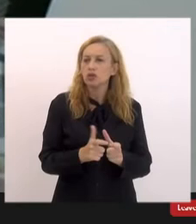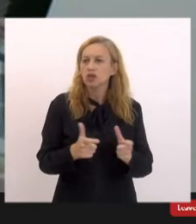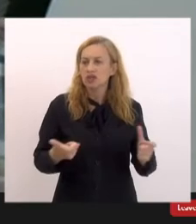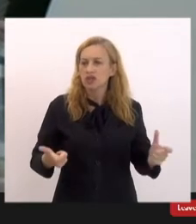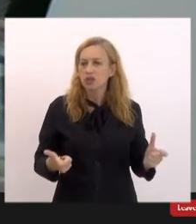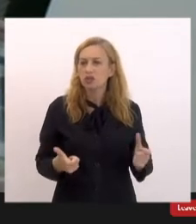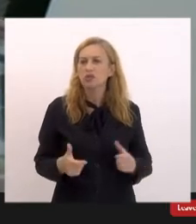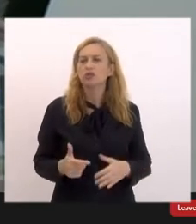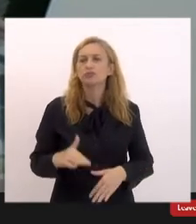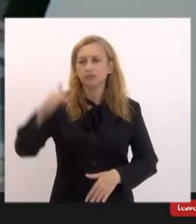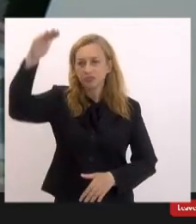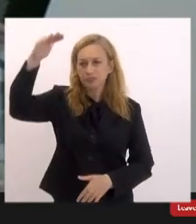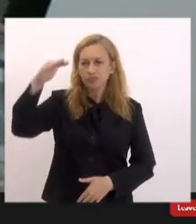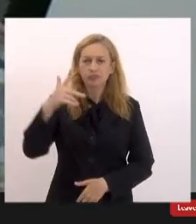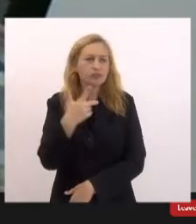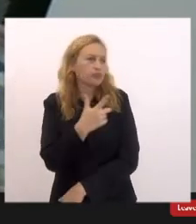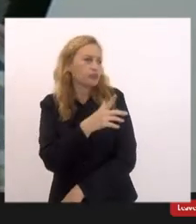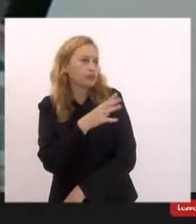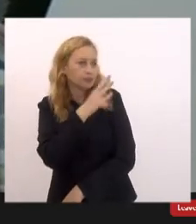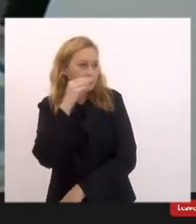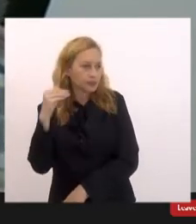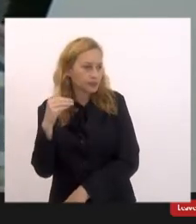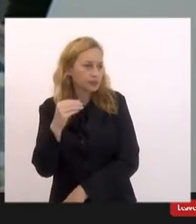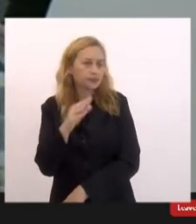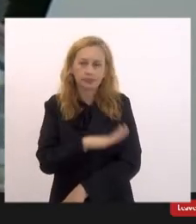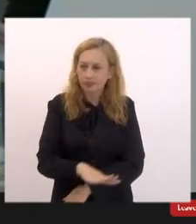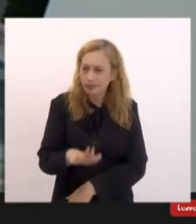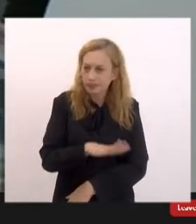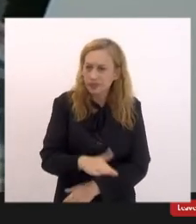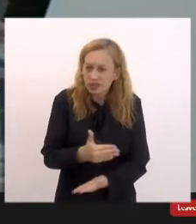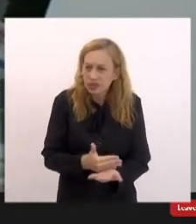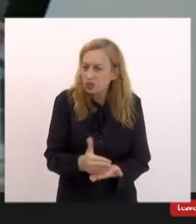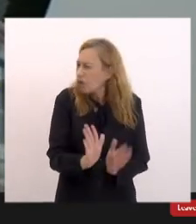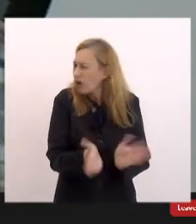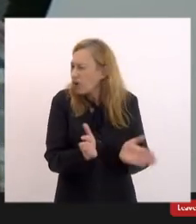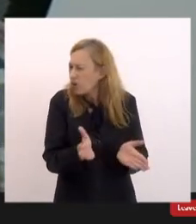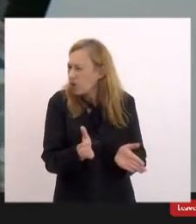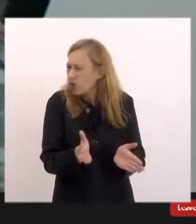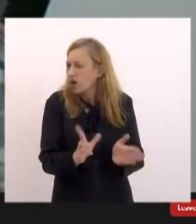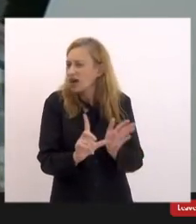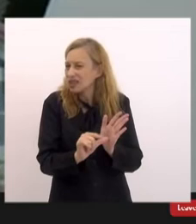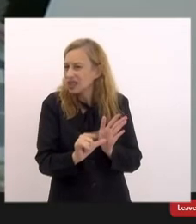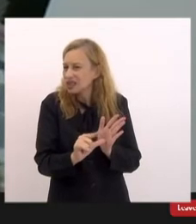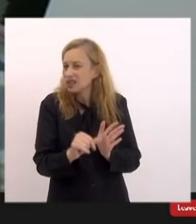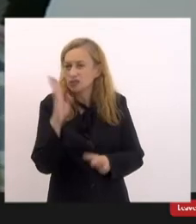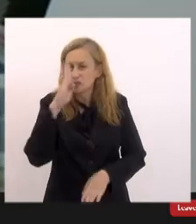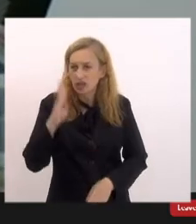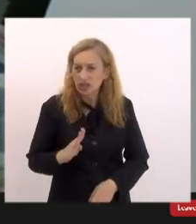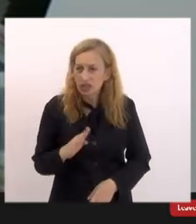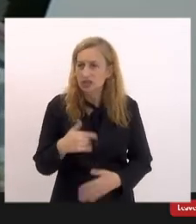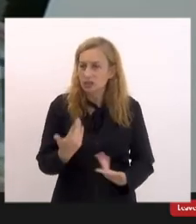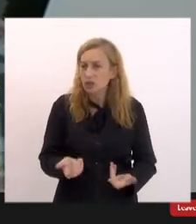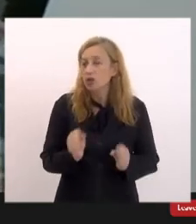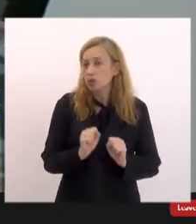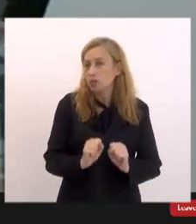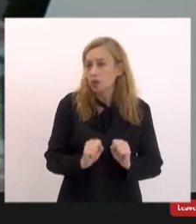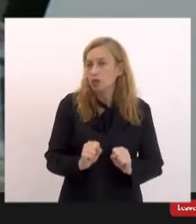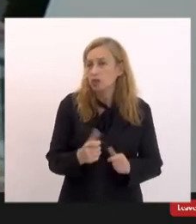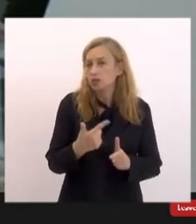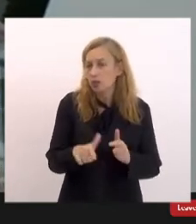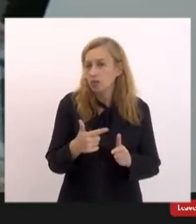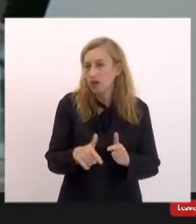Os adolescentes já foram um pouco depois e as crianças começou agora, muito atrasado no Brasil. Então, isso pode gerar